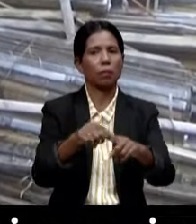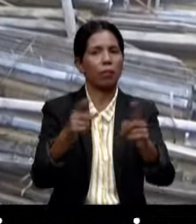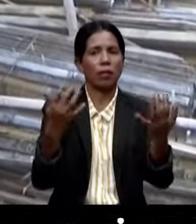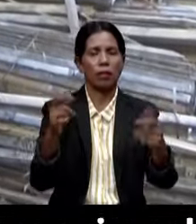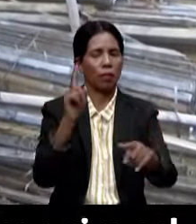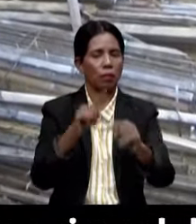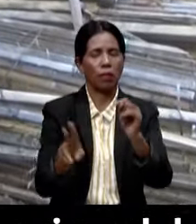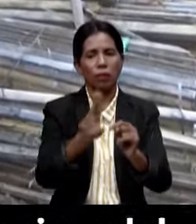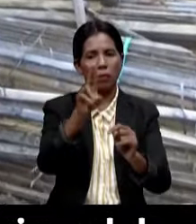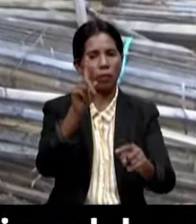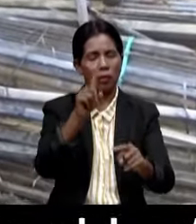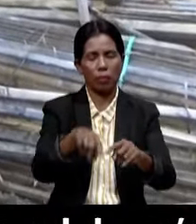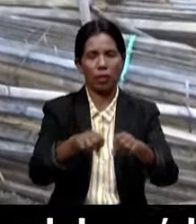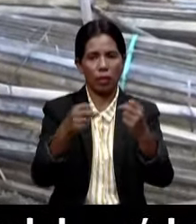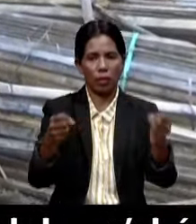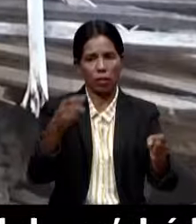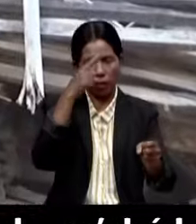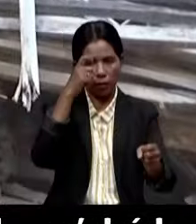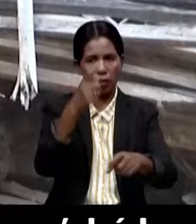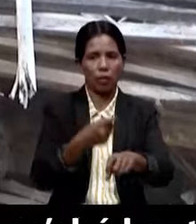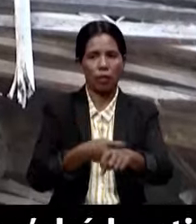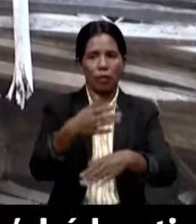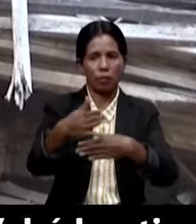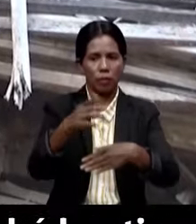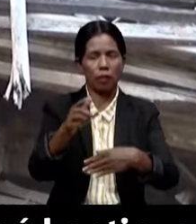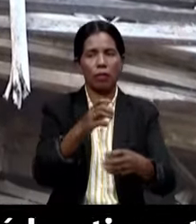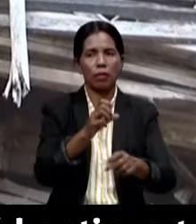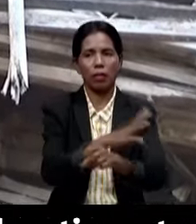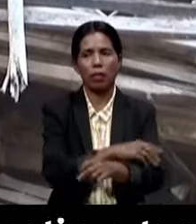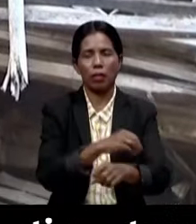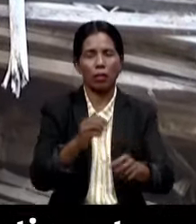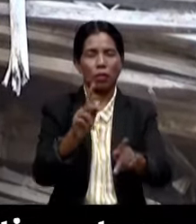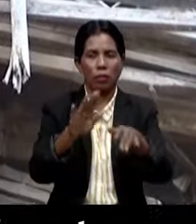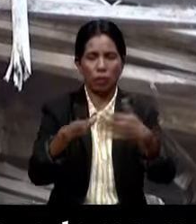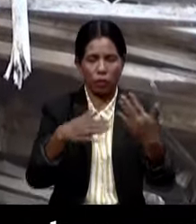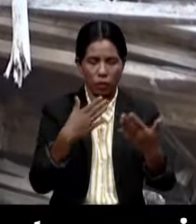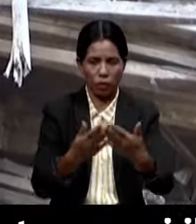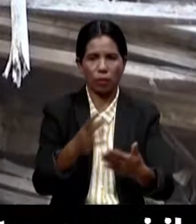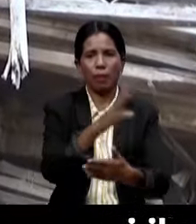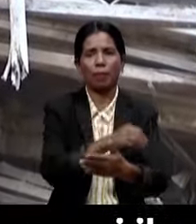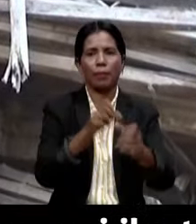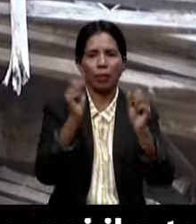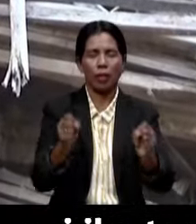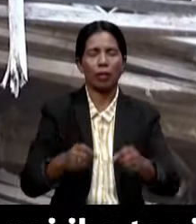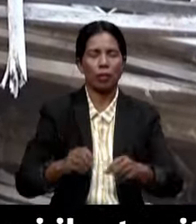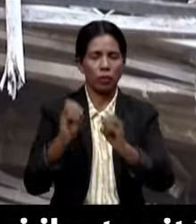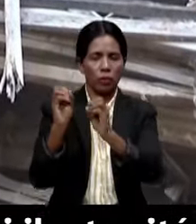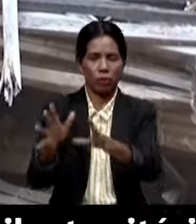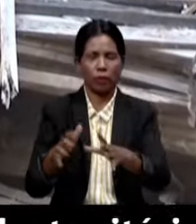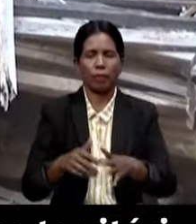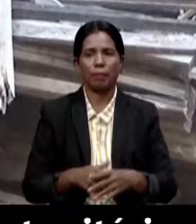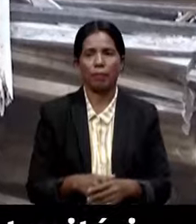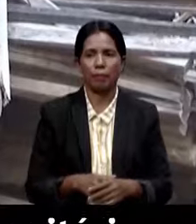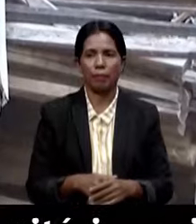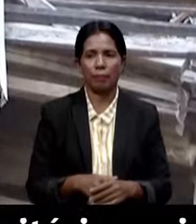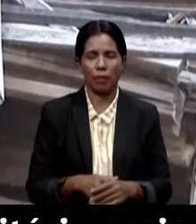la Bele usa tamba lahukona, tamba ne ia tempo badak se halo coordenação ou entidades relevantes sira atu halo destruição.